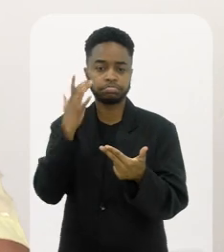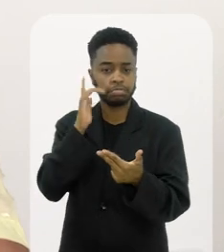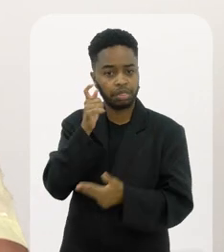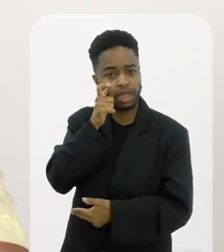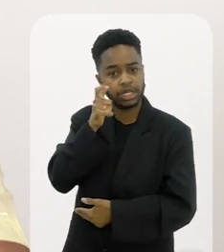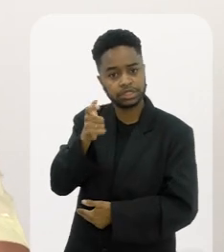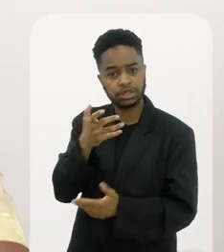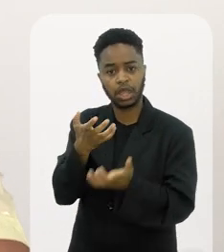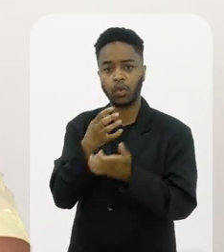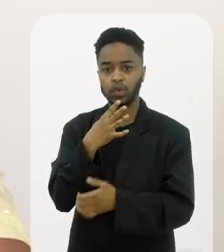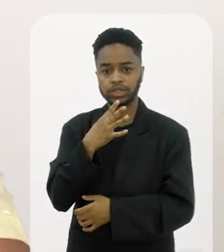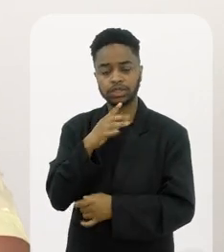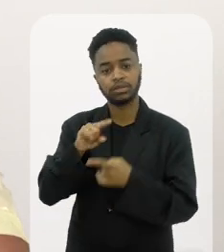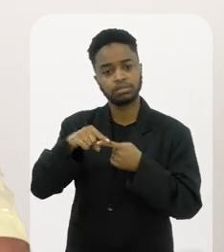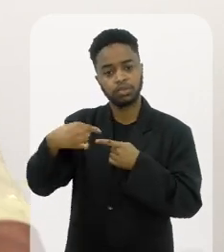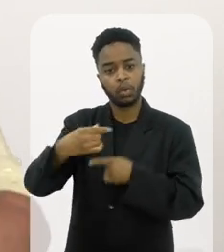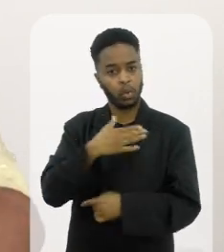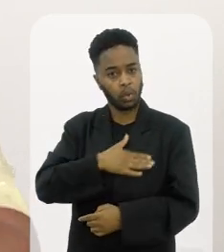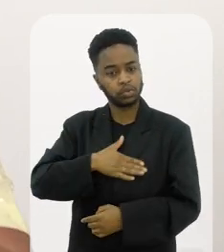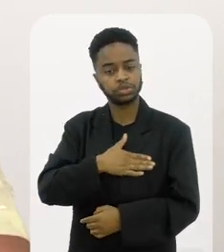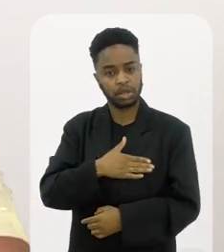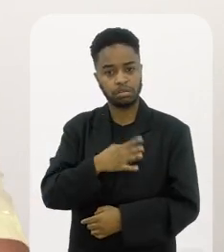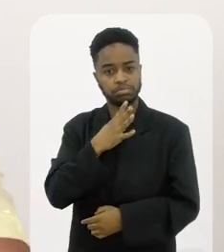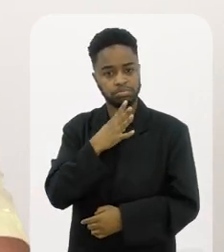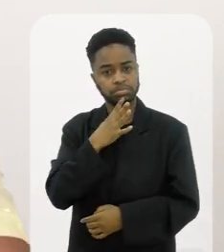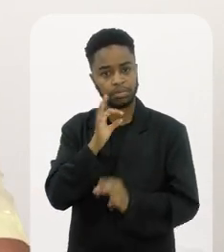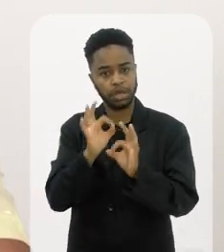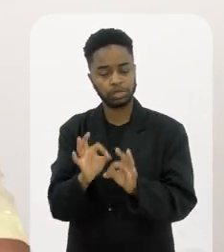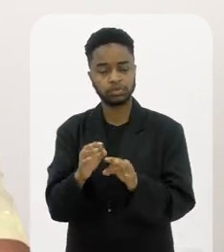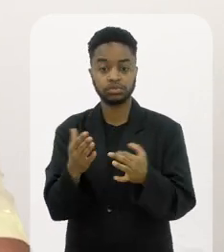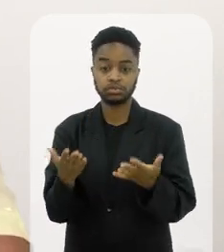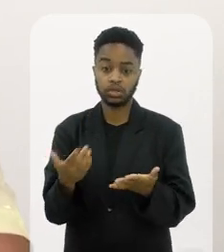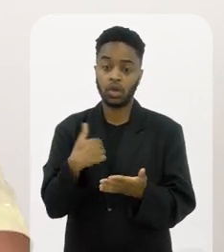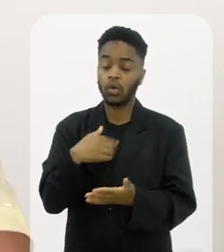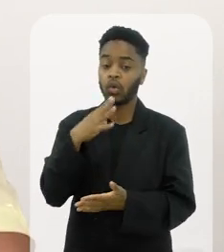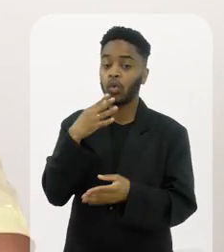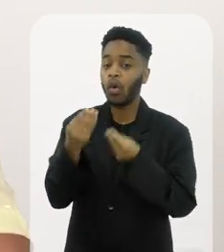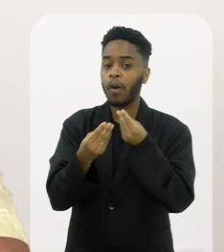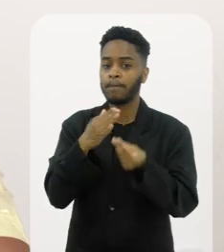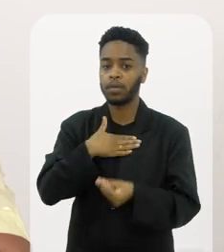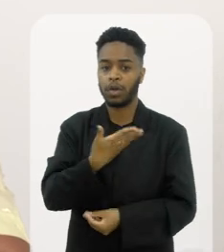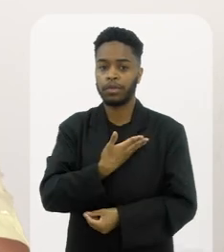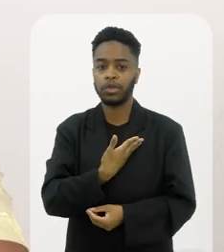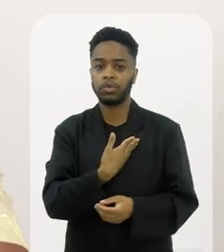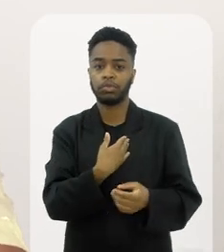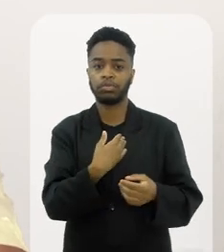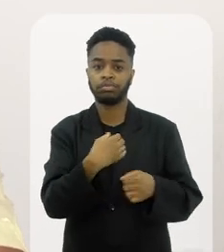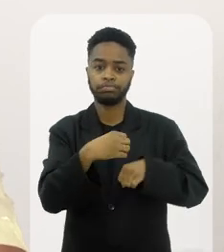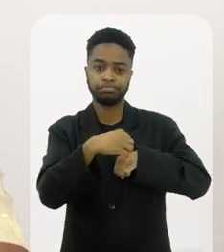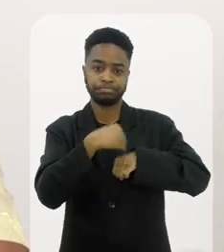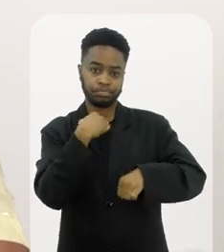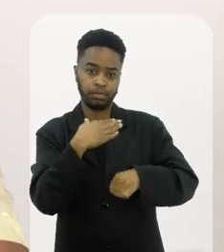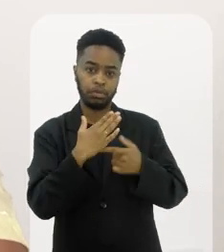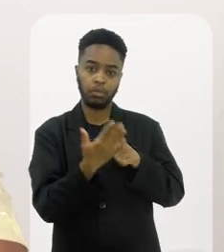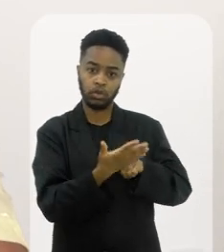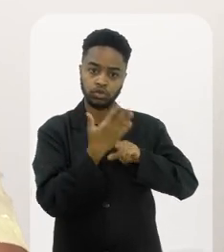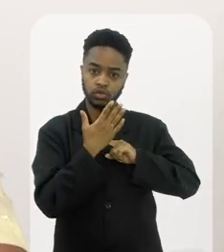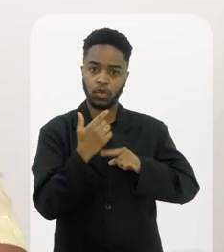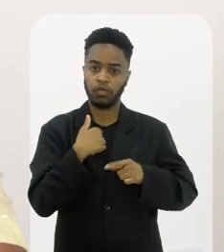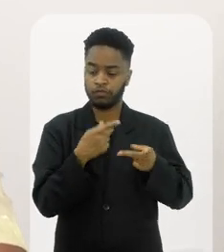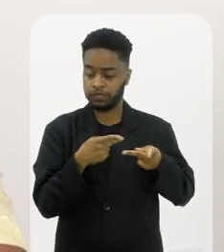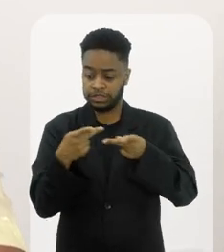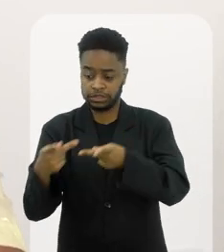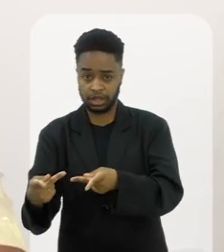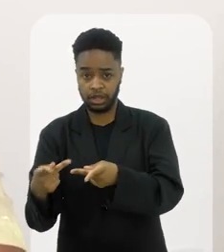e se interessaram em conhecer e se encantaram quando conheceram, né? Eu conheci assim, o meu amigo falou e eu fui ao